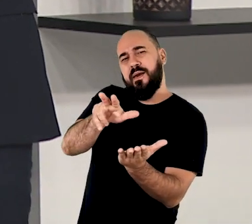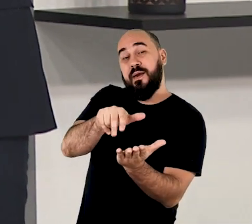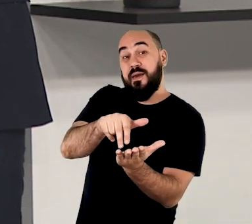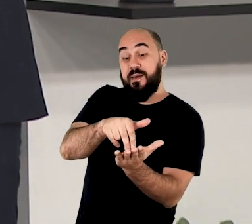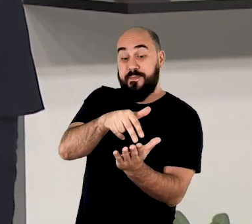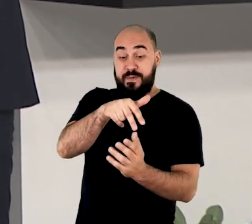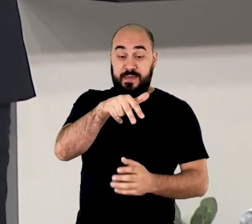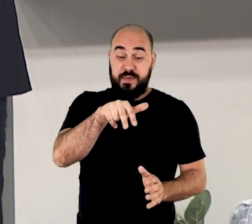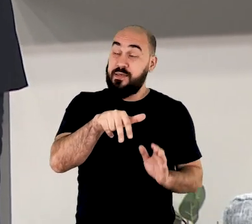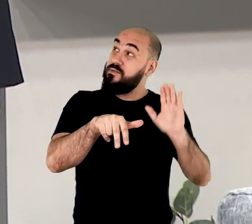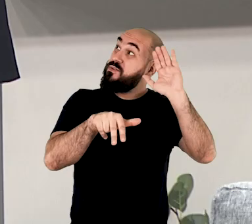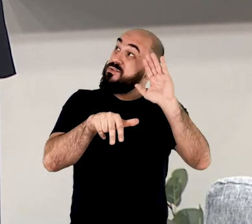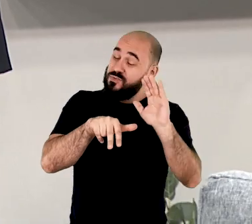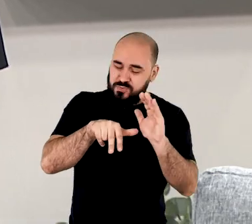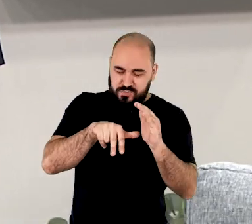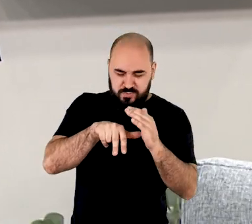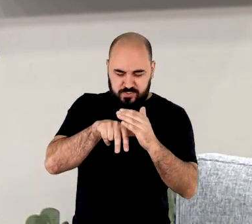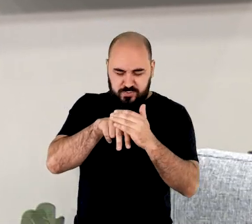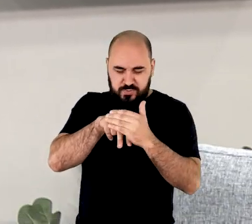me